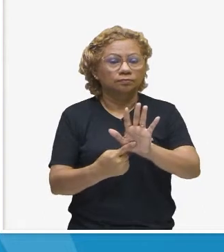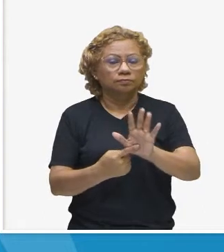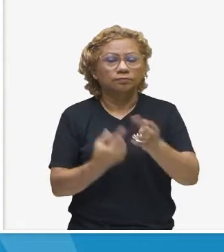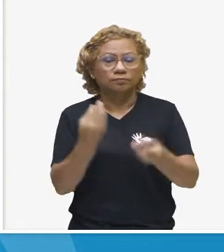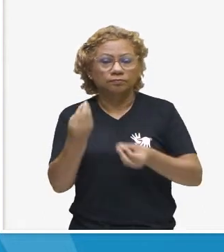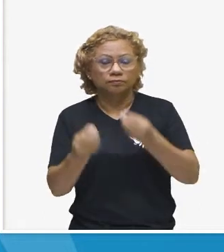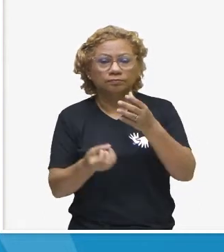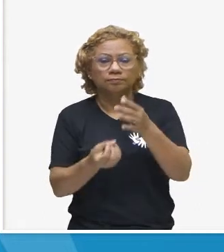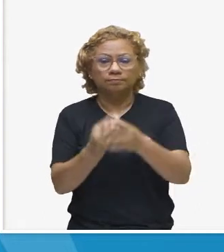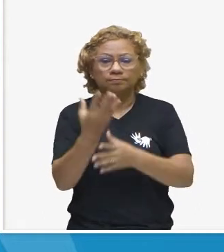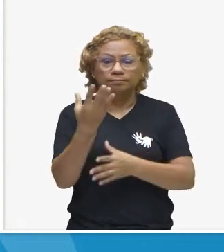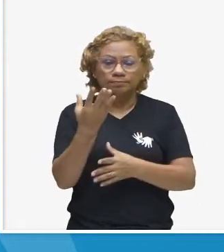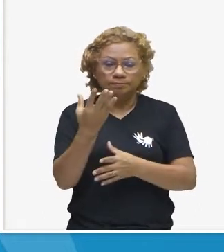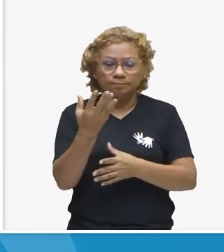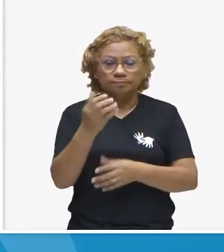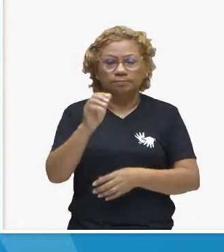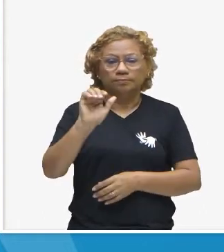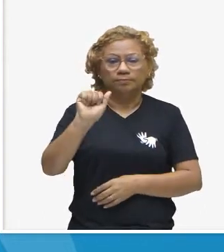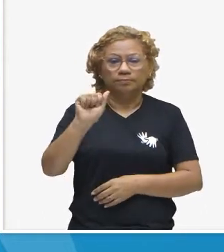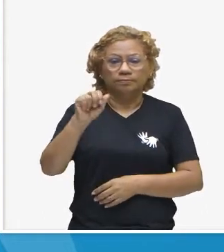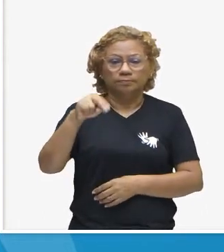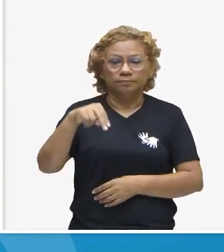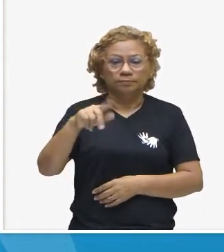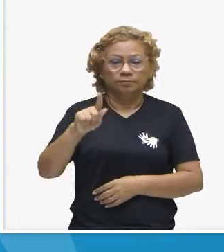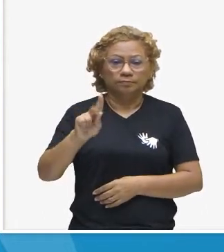O ângulo verde, que eu falei para vocês agora,